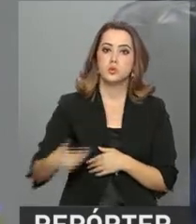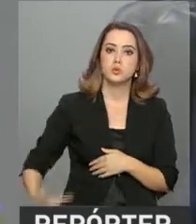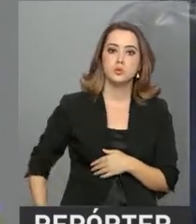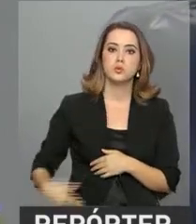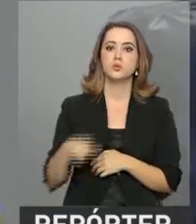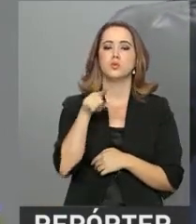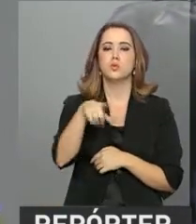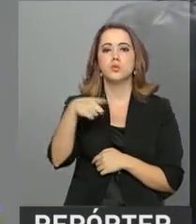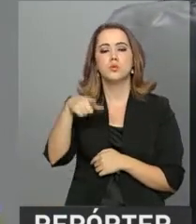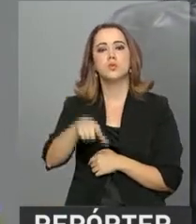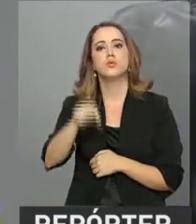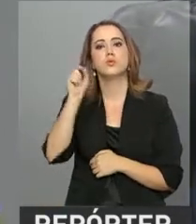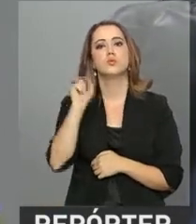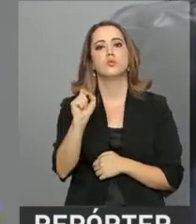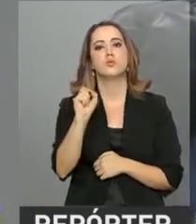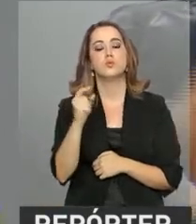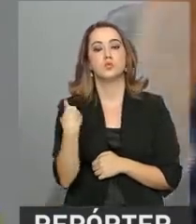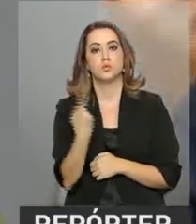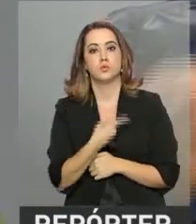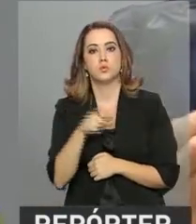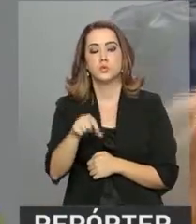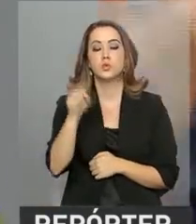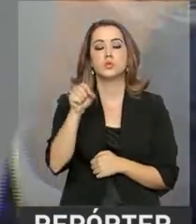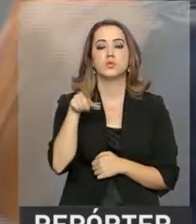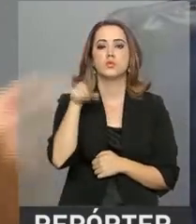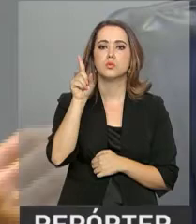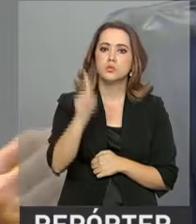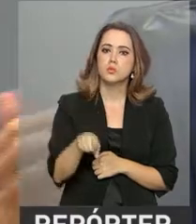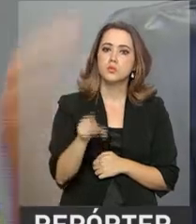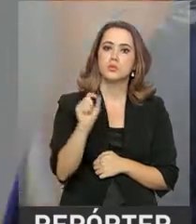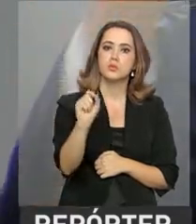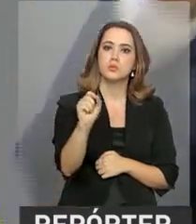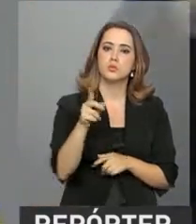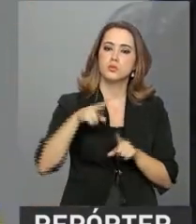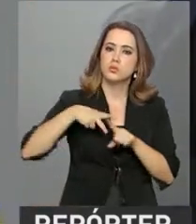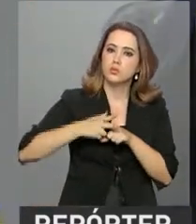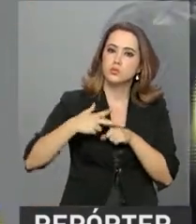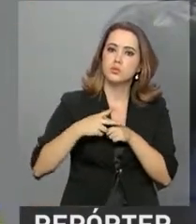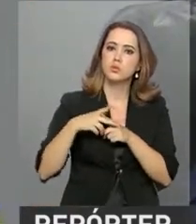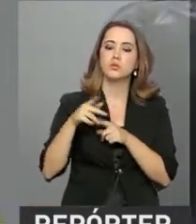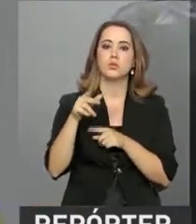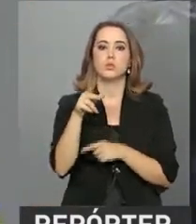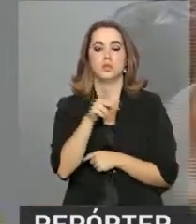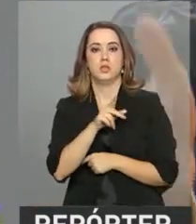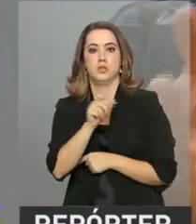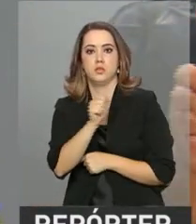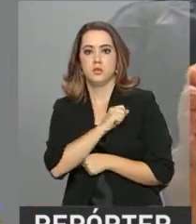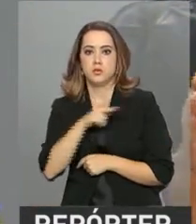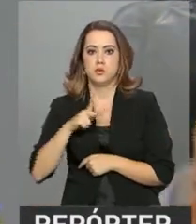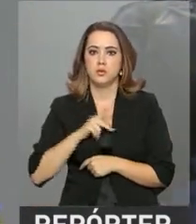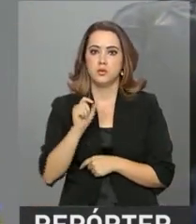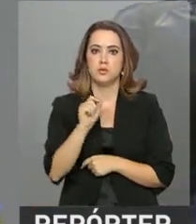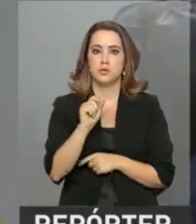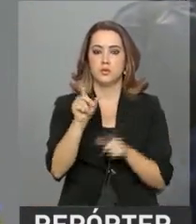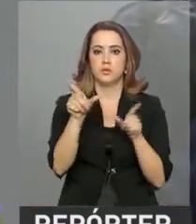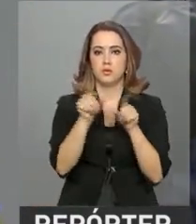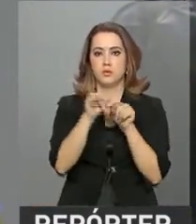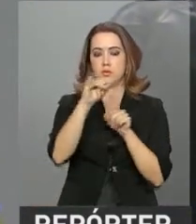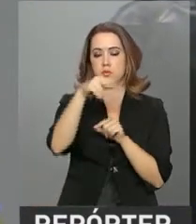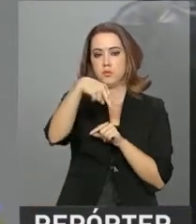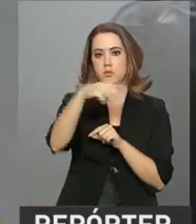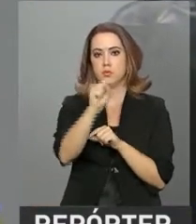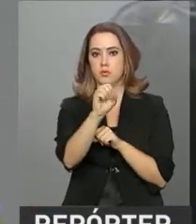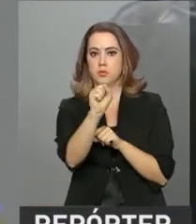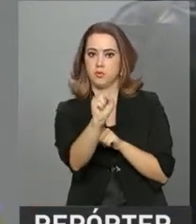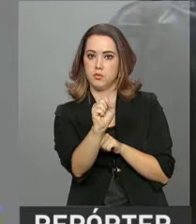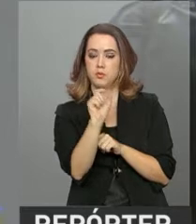tomou uma decisão. A nossa decisão, tal qual na questão da reforma da Previdência no federal, é separar as duas coisas, isso é,